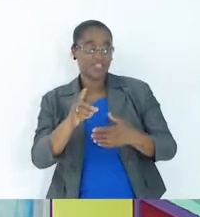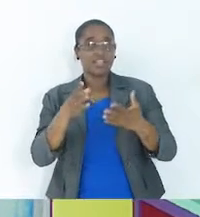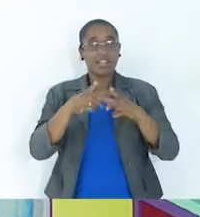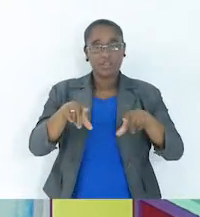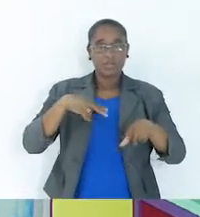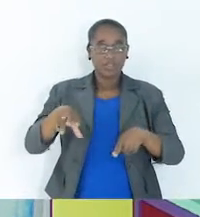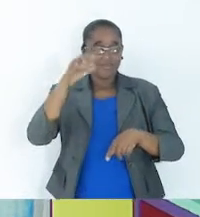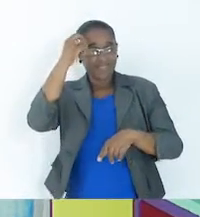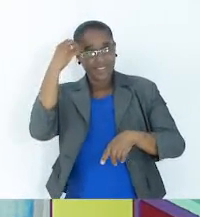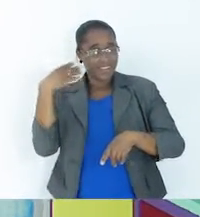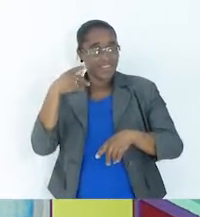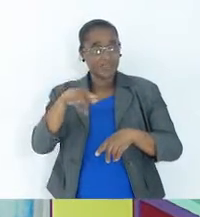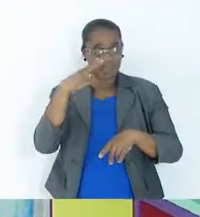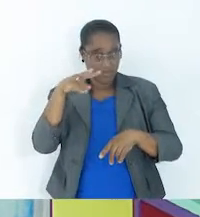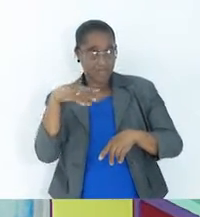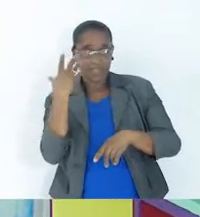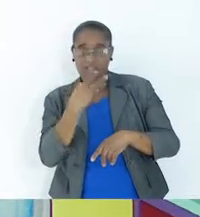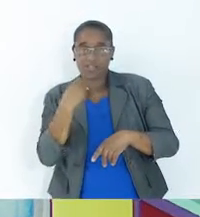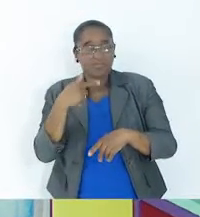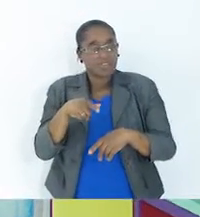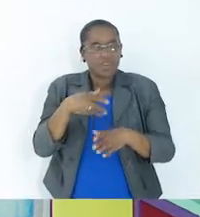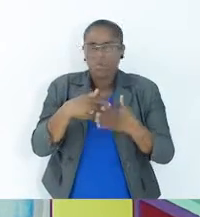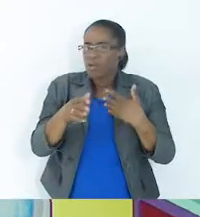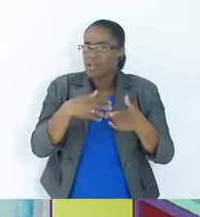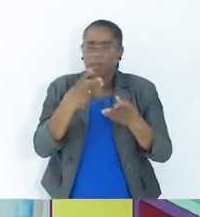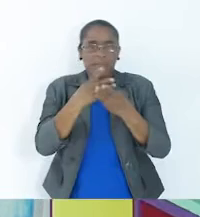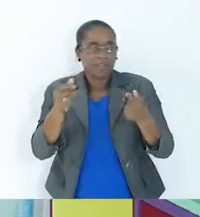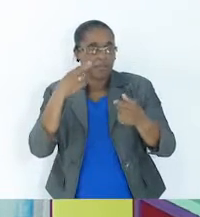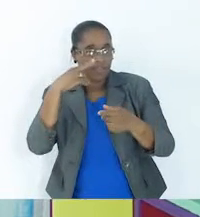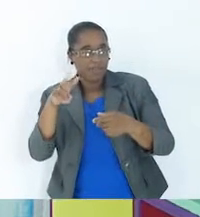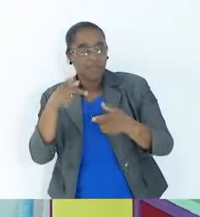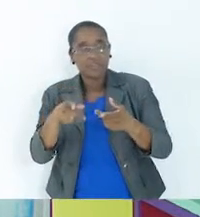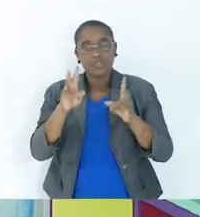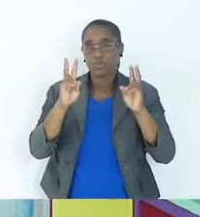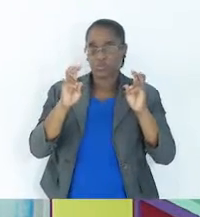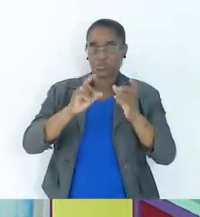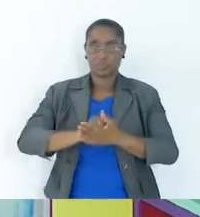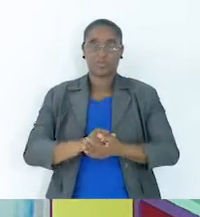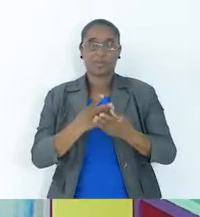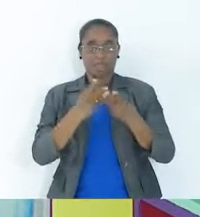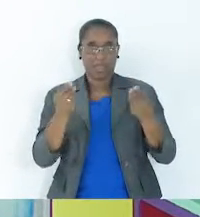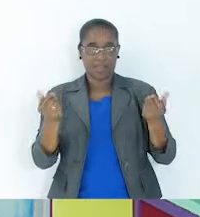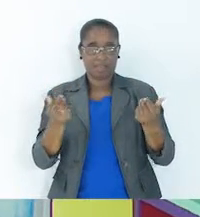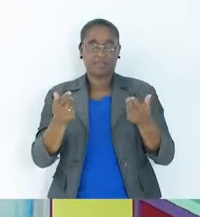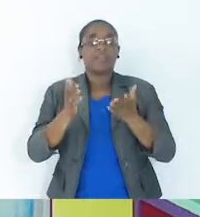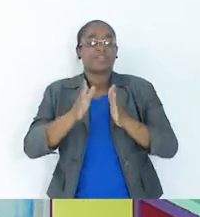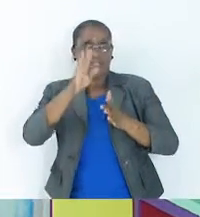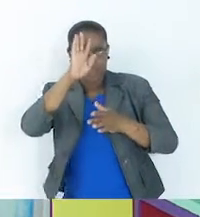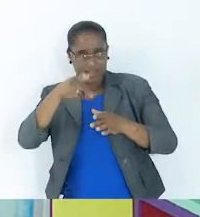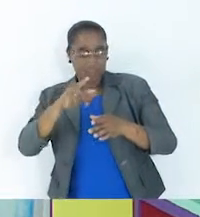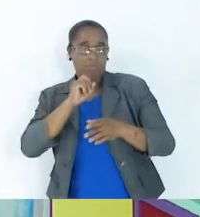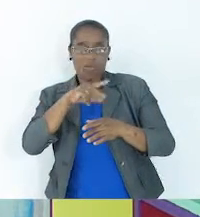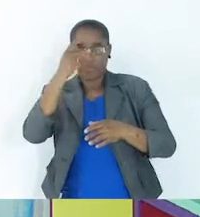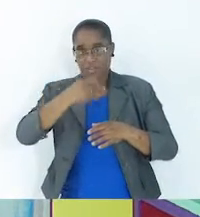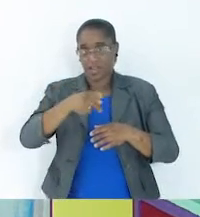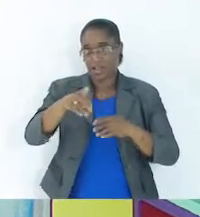para assistir a essas aulas tens que servir qualquer que seja o teu material para rever esses conteúdos, ok? Já sabes que já não podes ficar